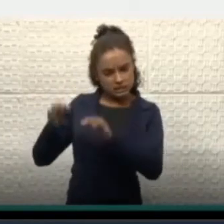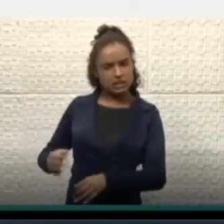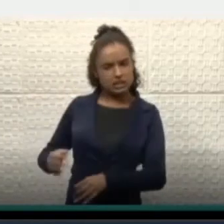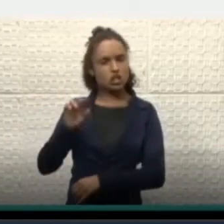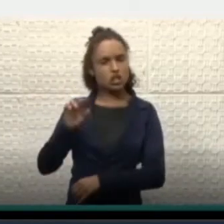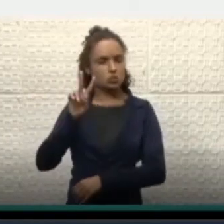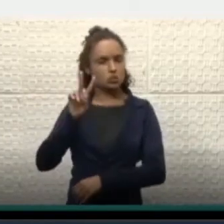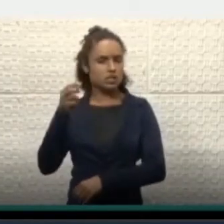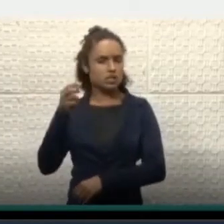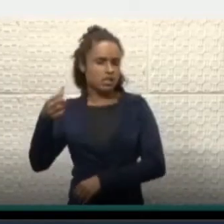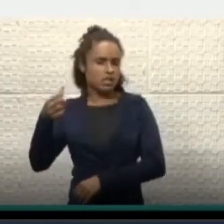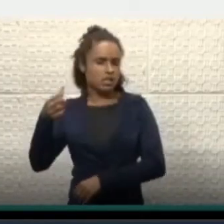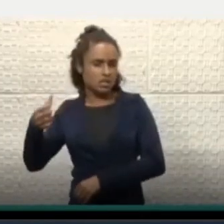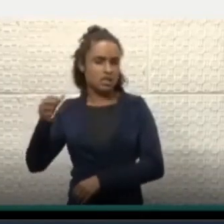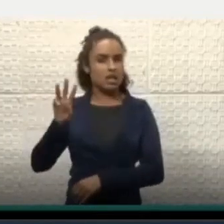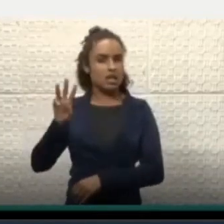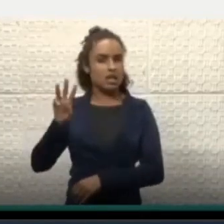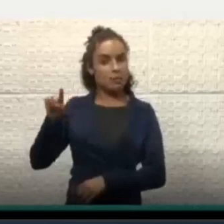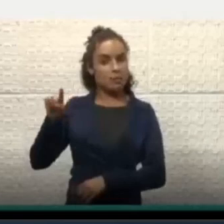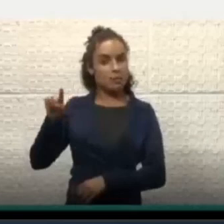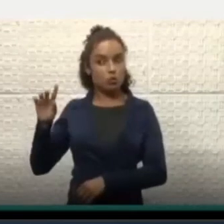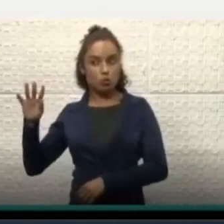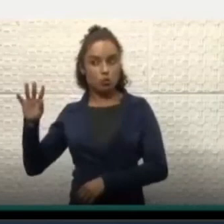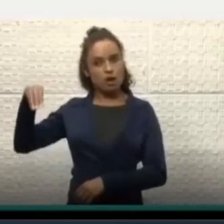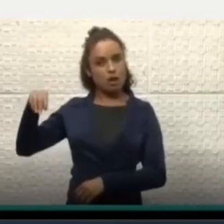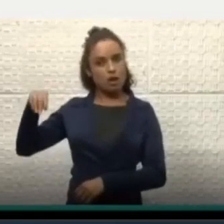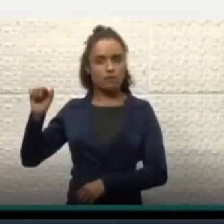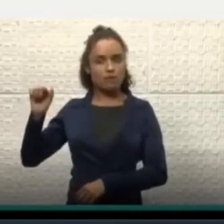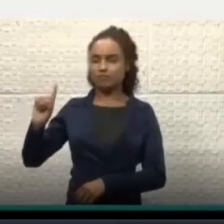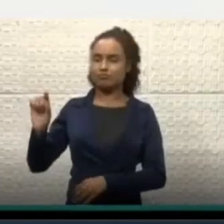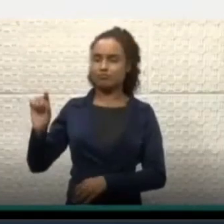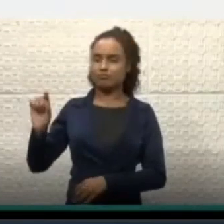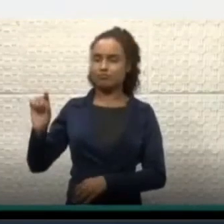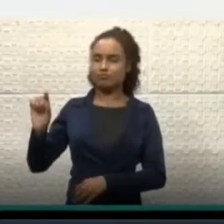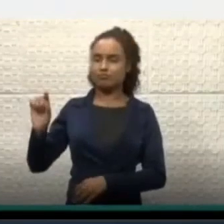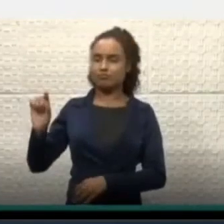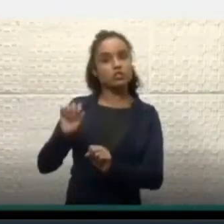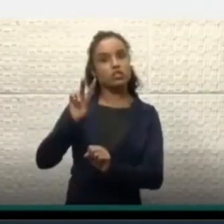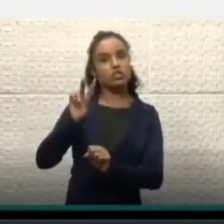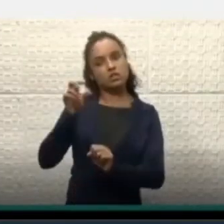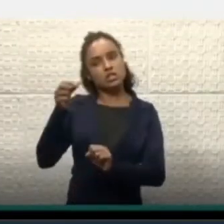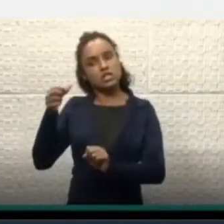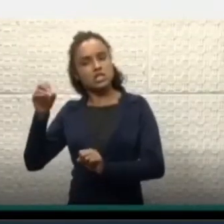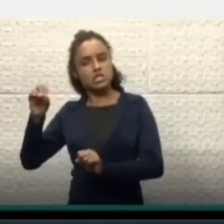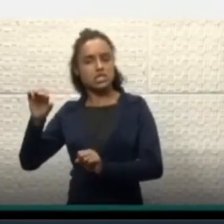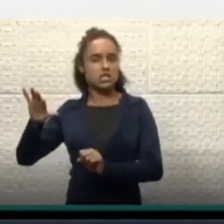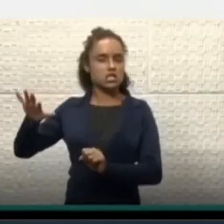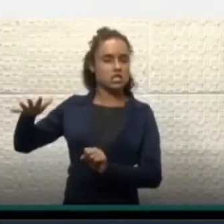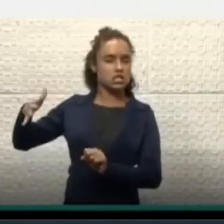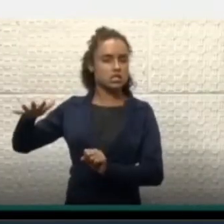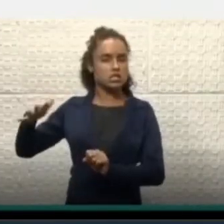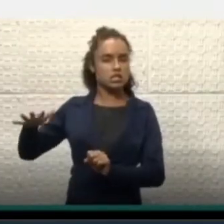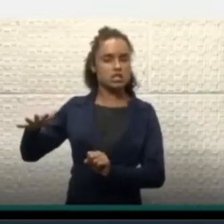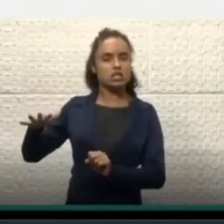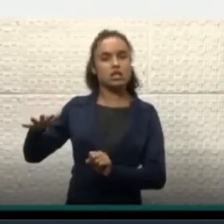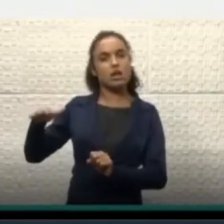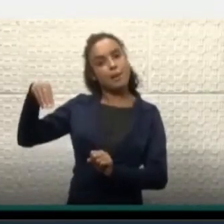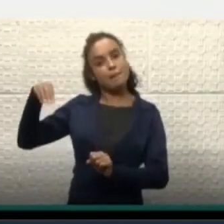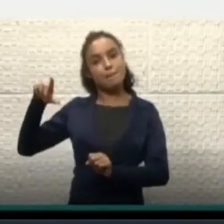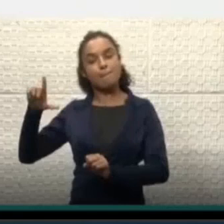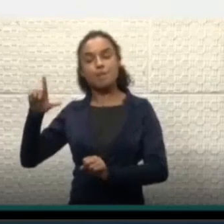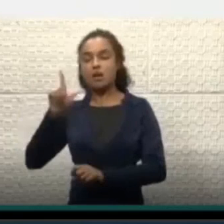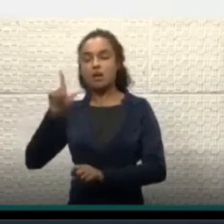263,4? Não, você pode aproximar. Esse 3,4 ml não vai fazer tanta diferença assim na diluição. Então, pode aproximar aí para 260 ml